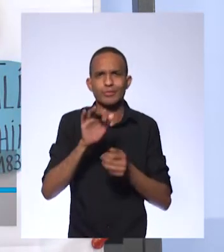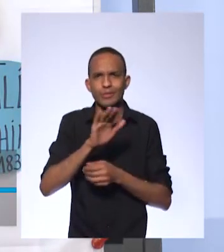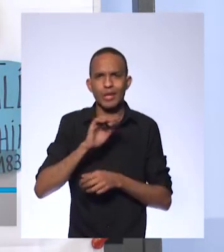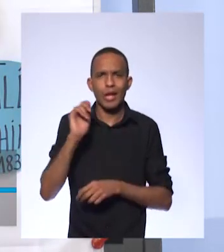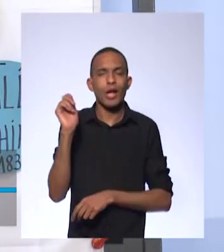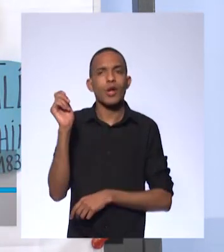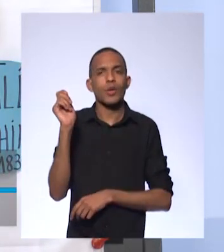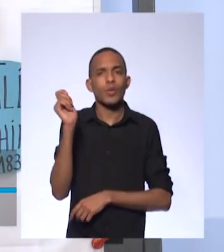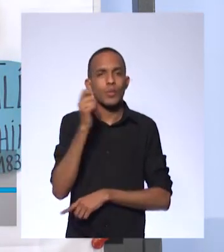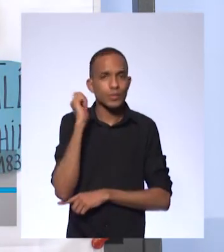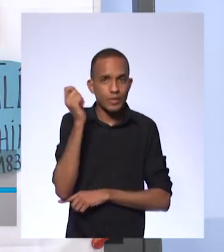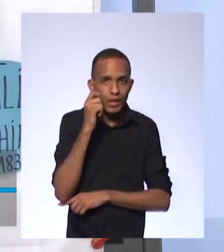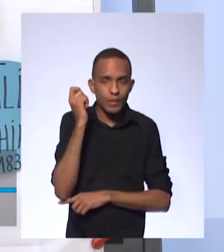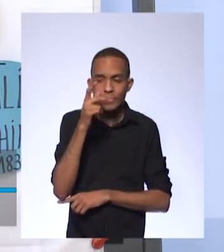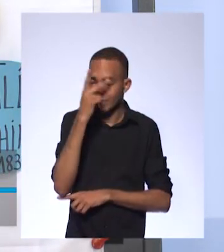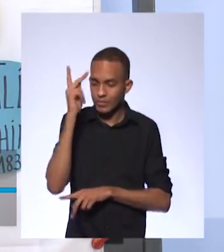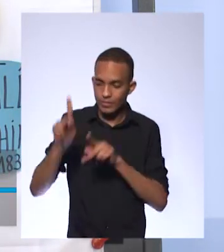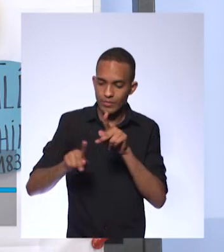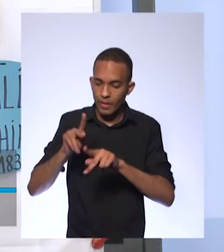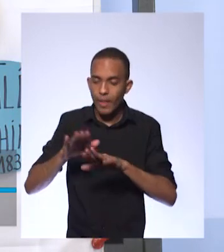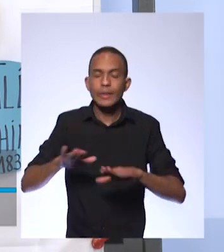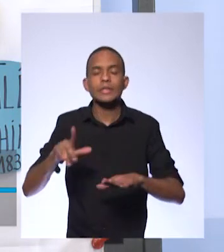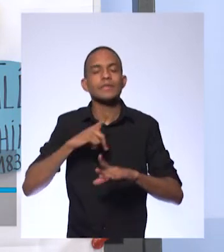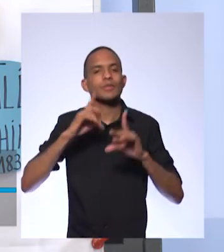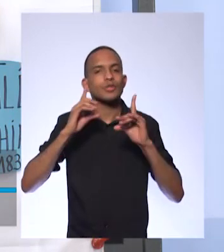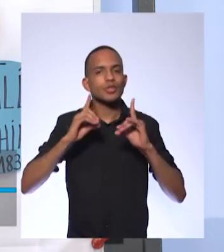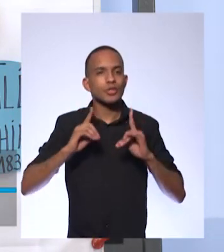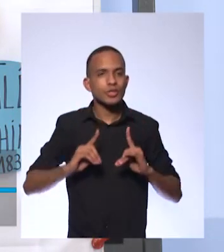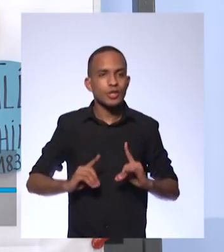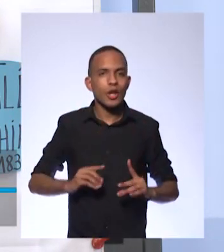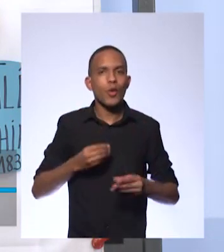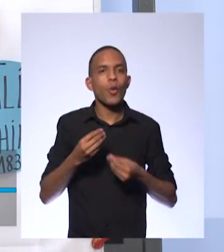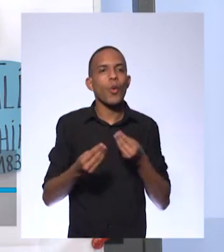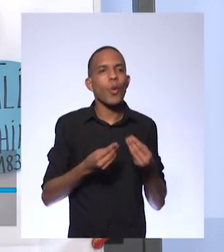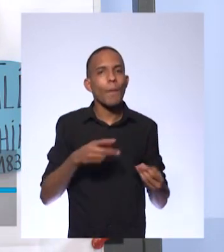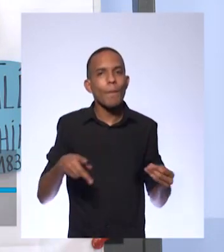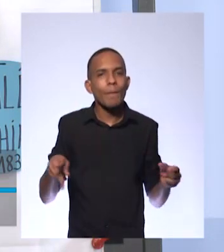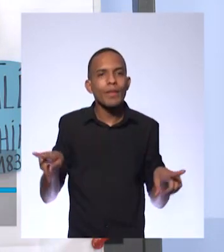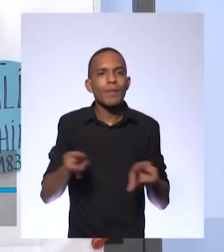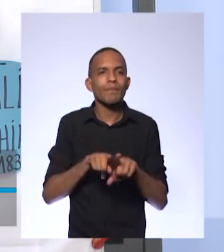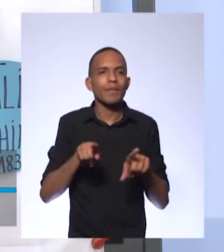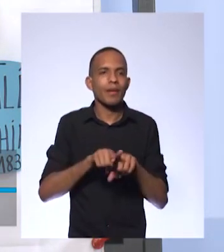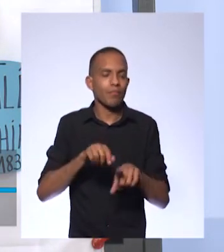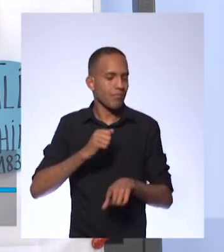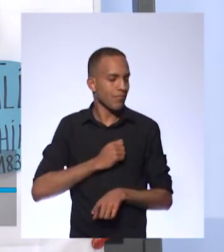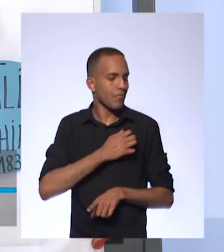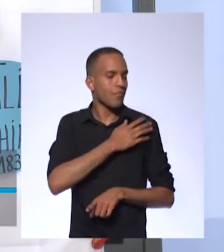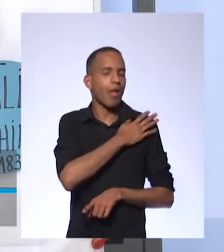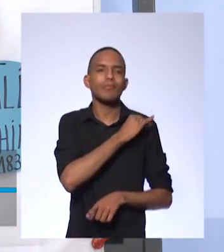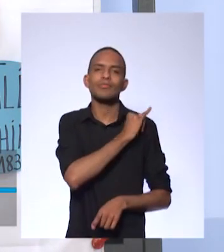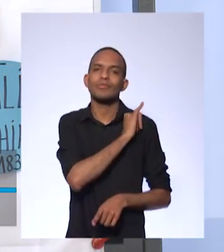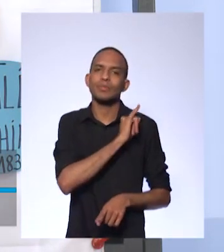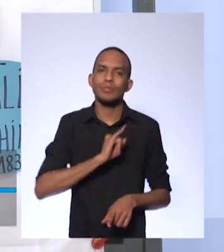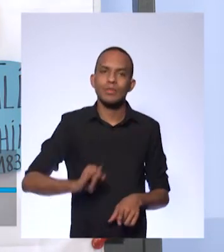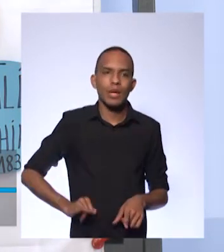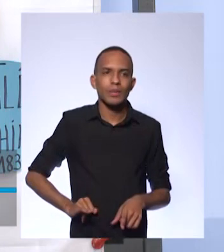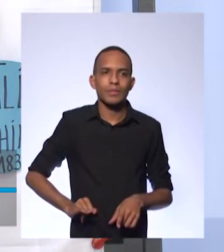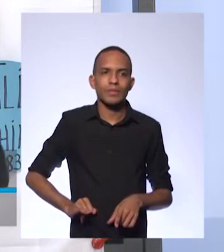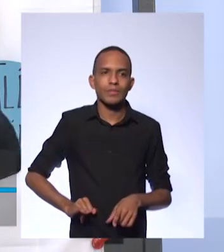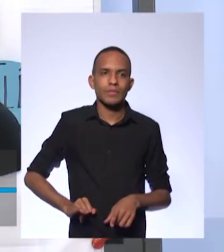gaúchos, eles tiveram o direito de se integrar ao exército imperial. E eles não perderam as